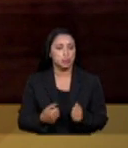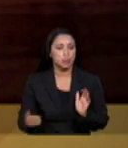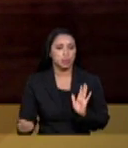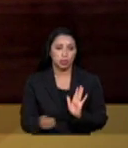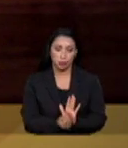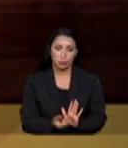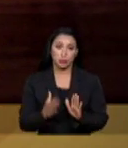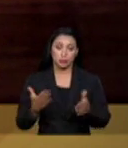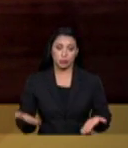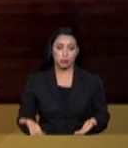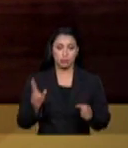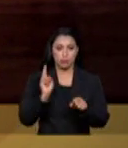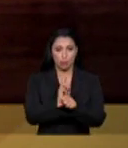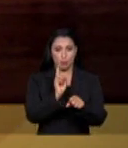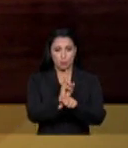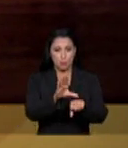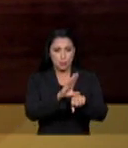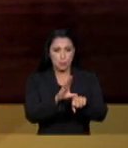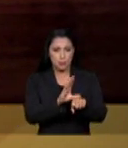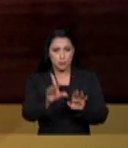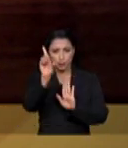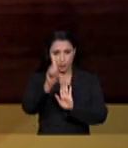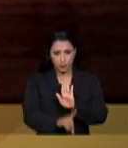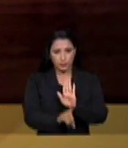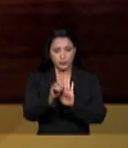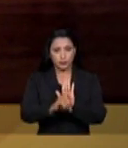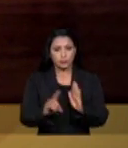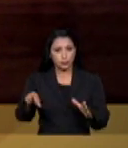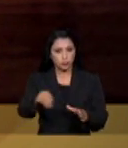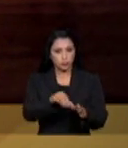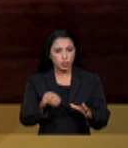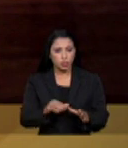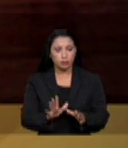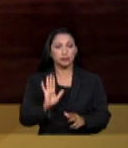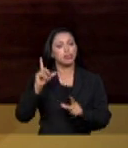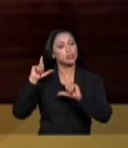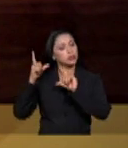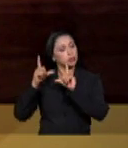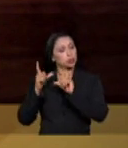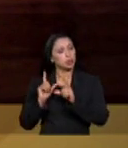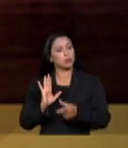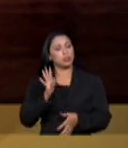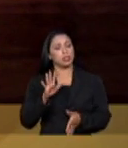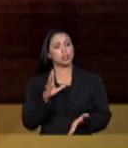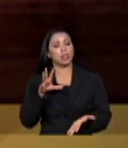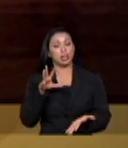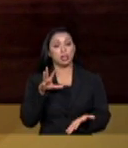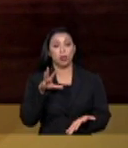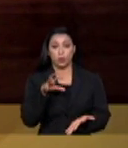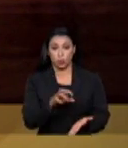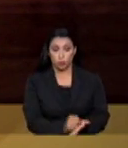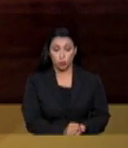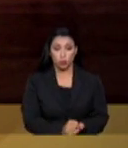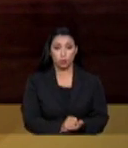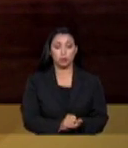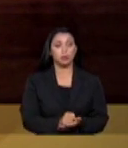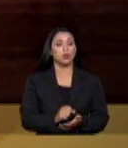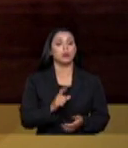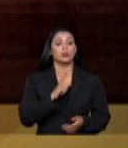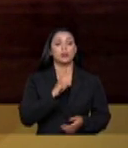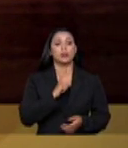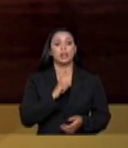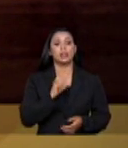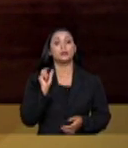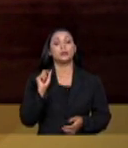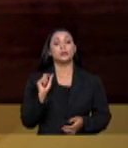proteção condicional ao direito originário sobre as terras que tradicionalmente ocupam e independe da